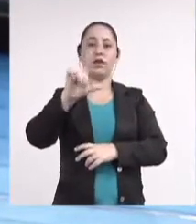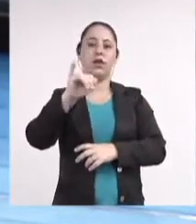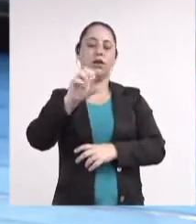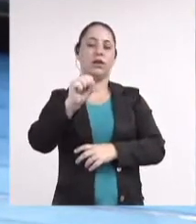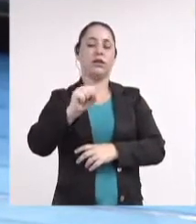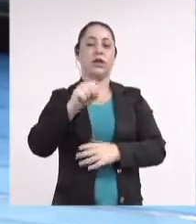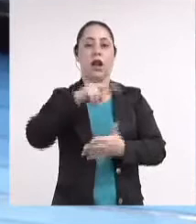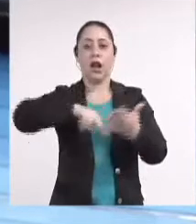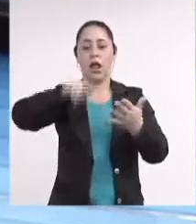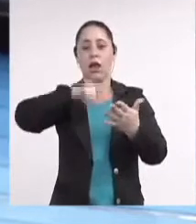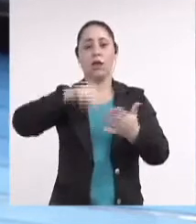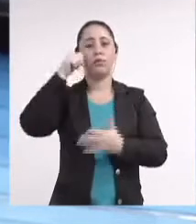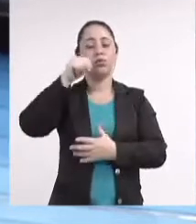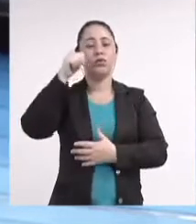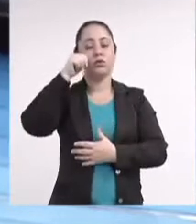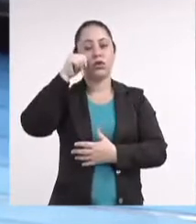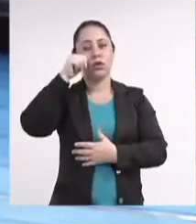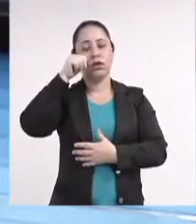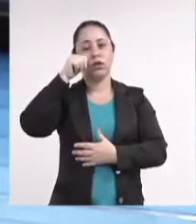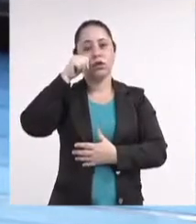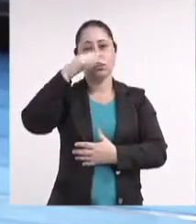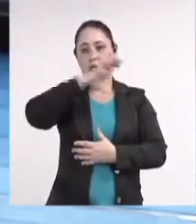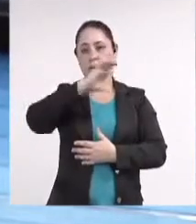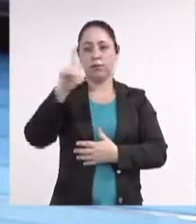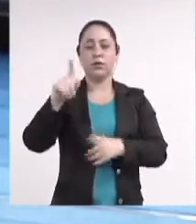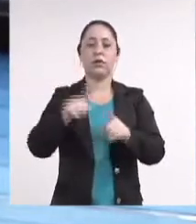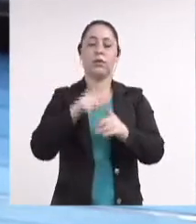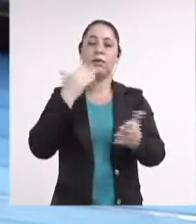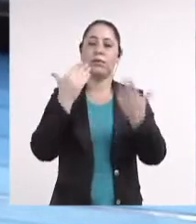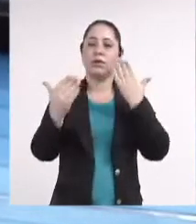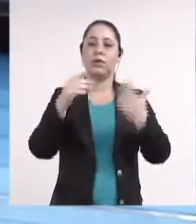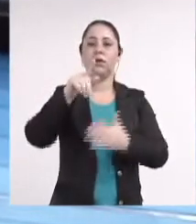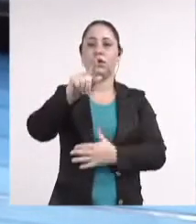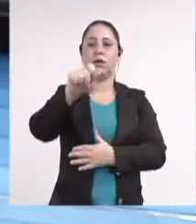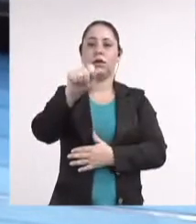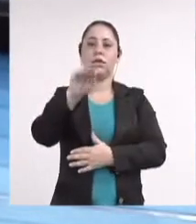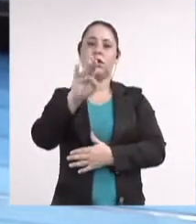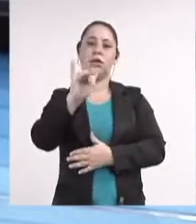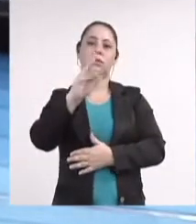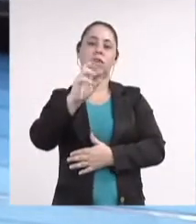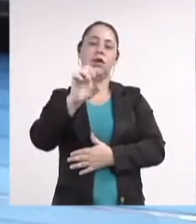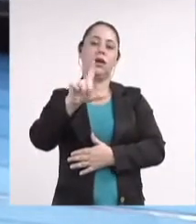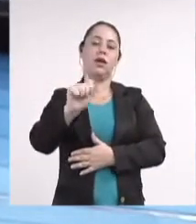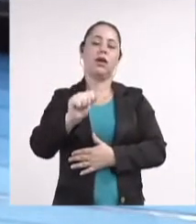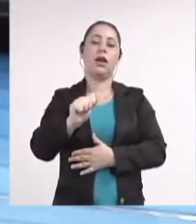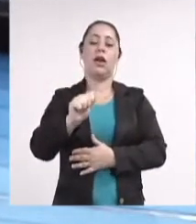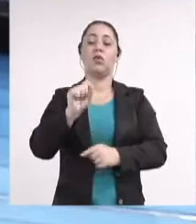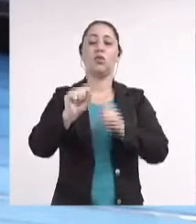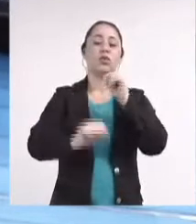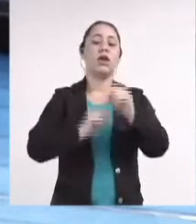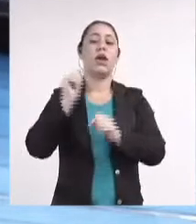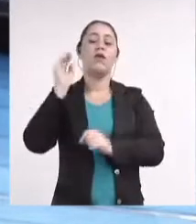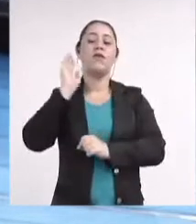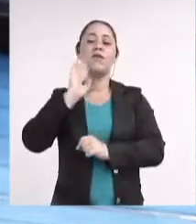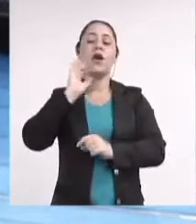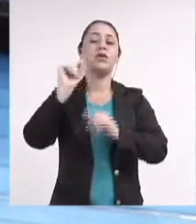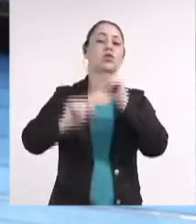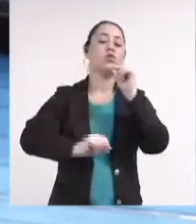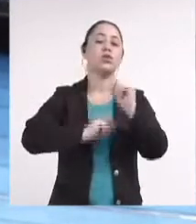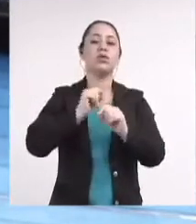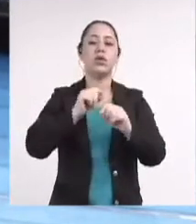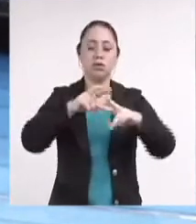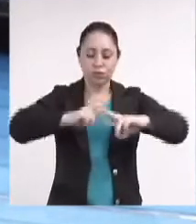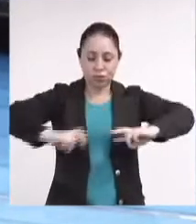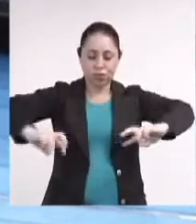grupo Leia Mulheres de Campo Grande, e a psicóloga Gabriela Molento, facilitadora da roda